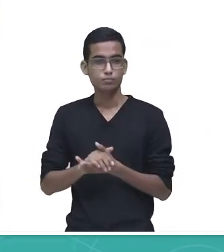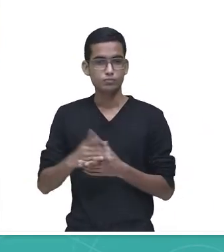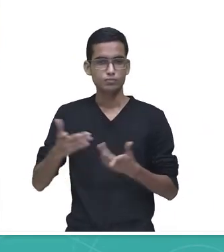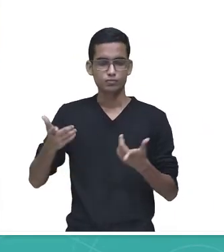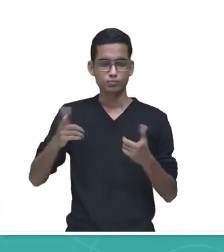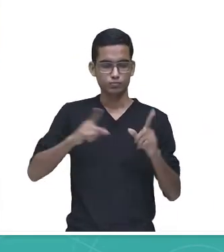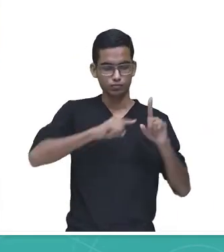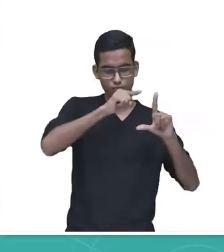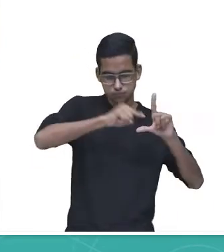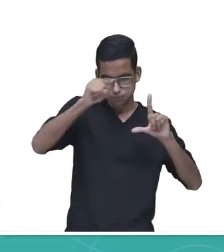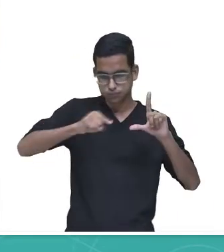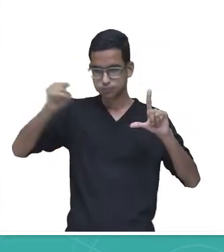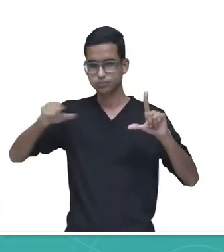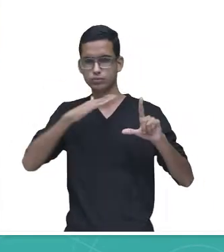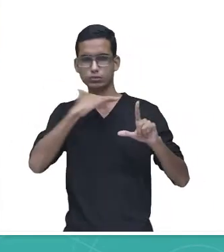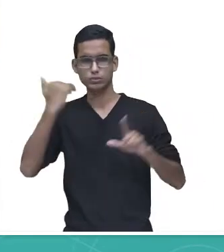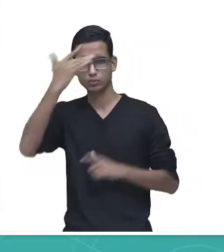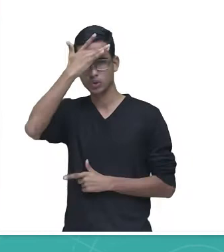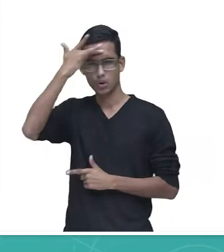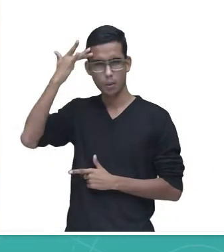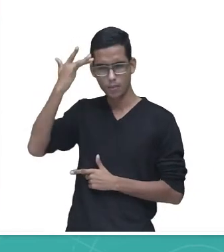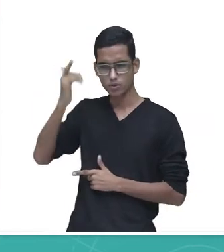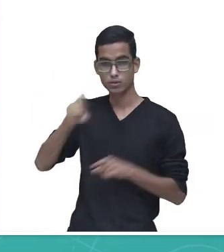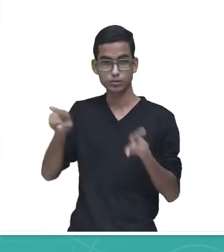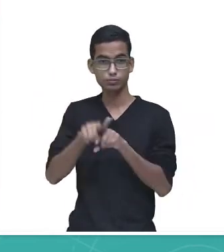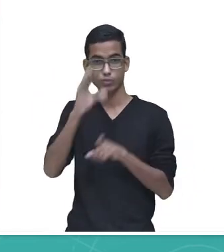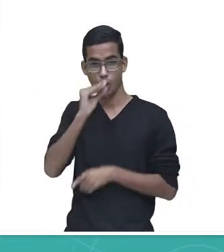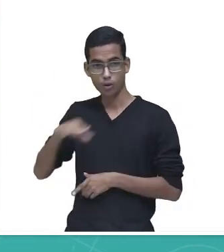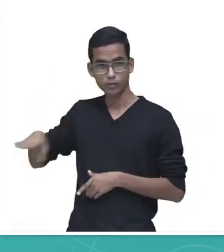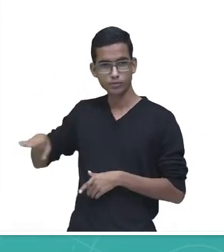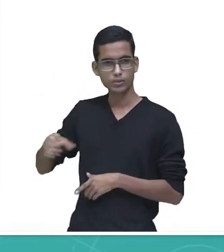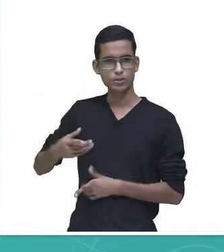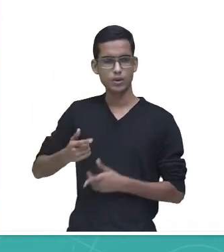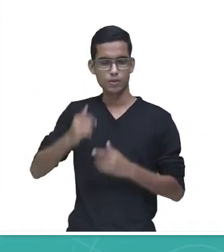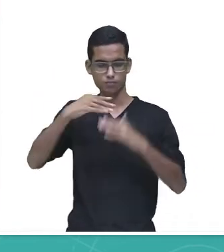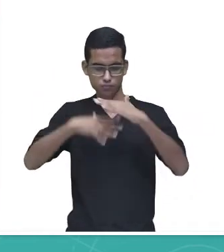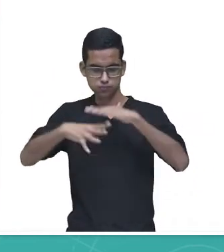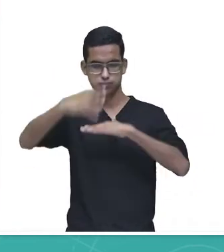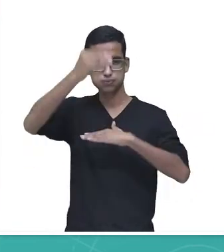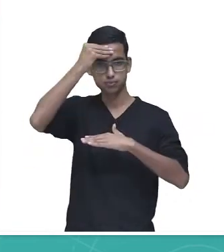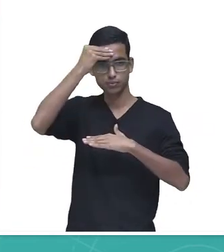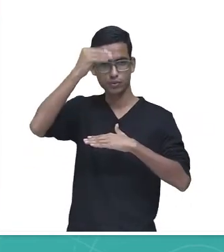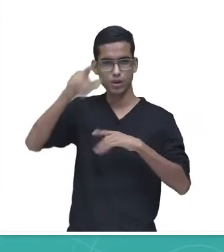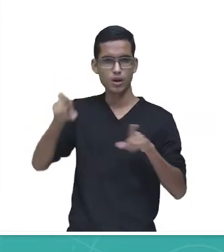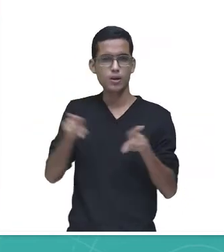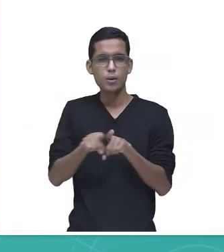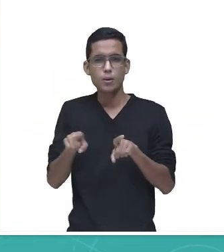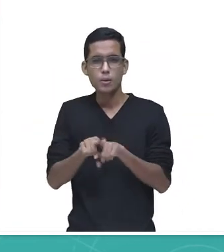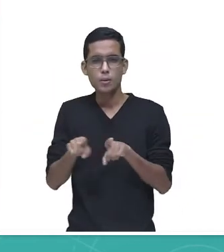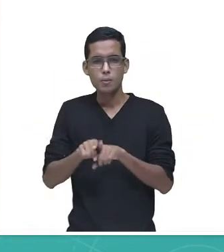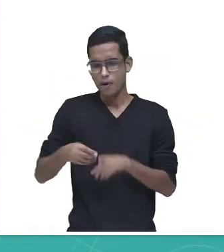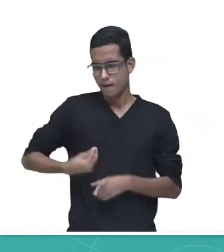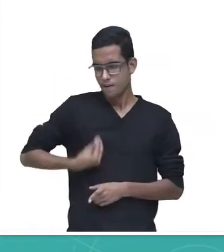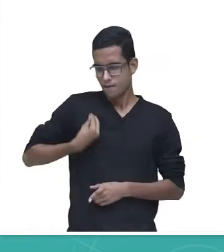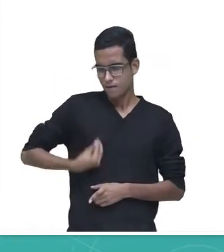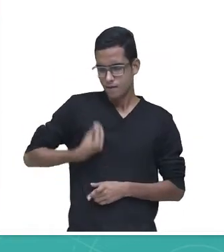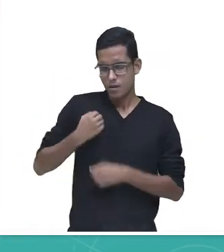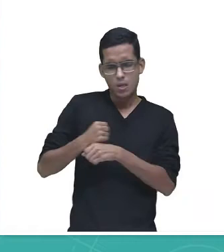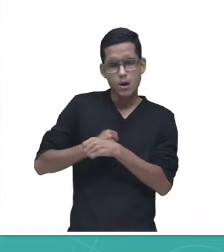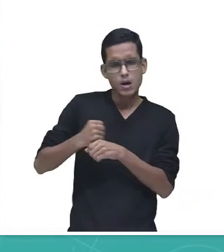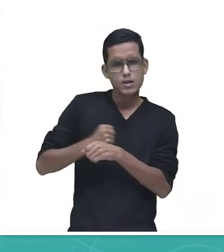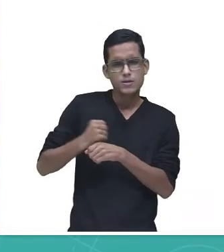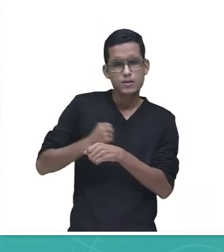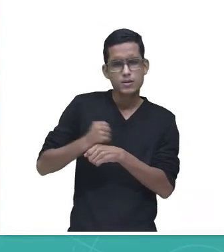alfabetização, subnutrição e expectativa de vida, tá? Então, quando a gente fala da Organização das